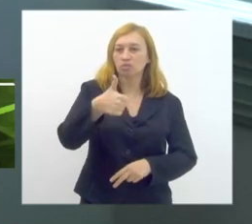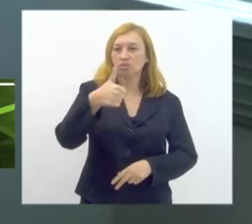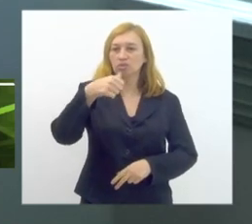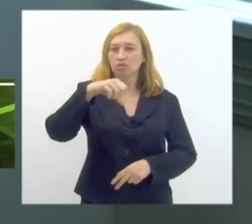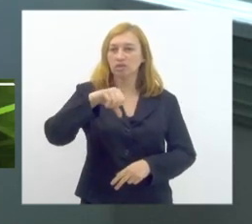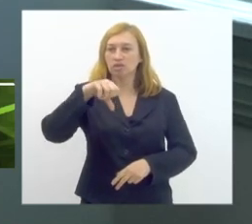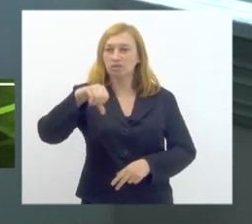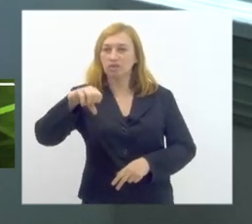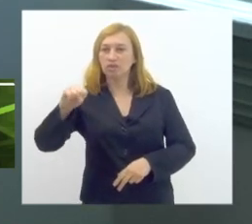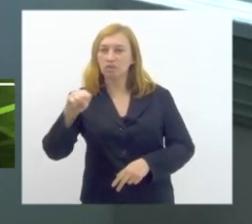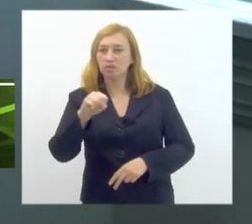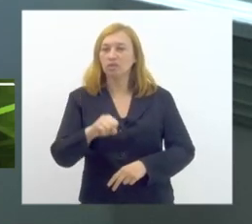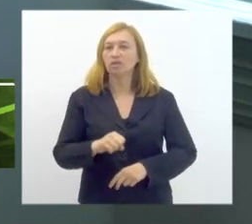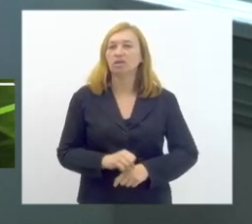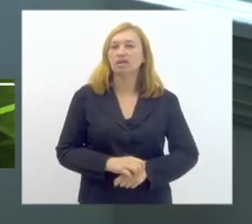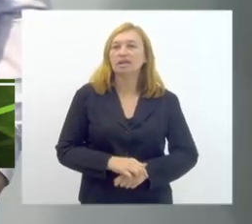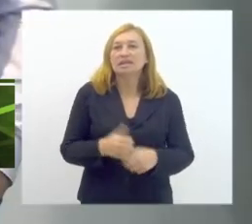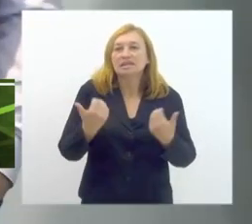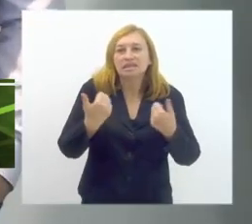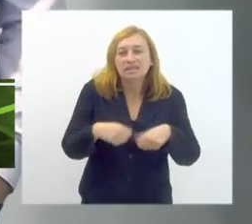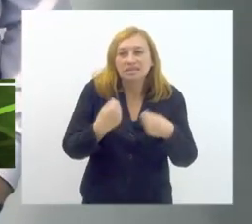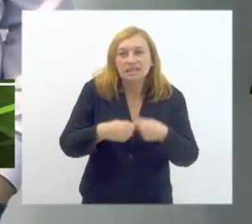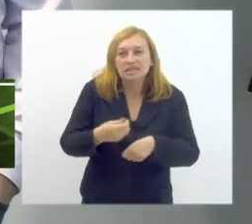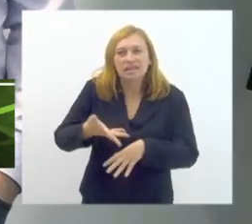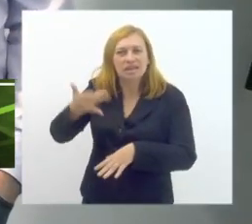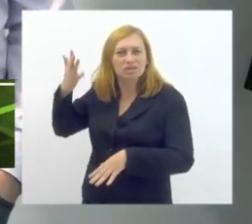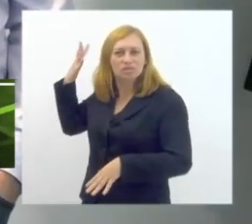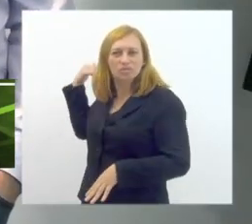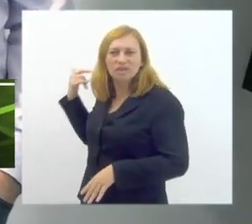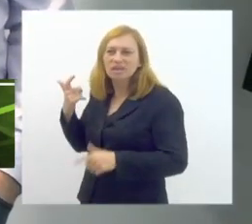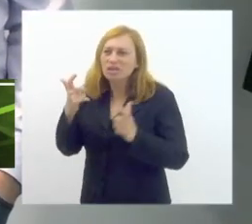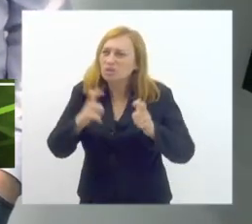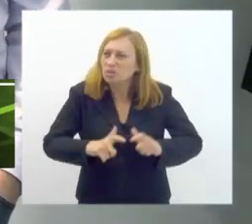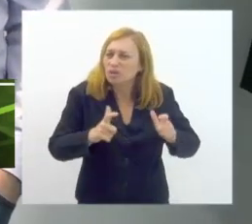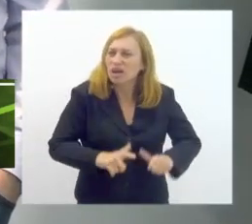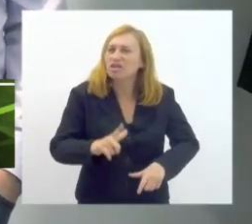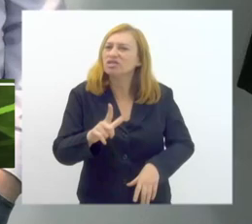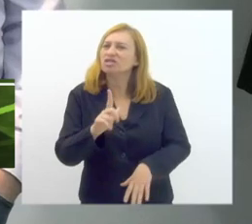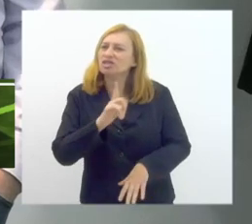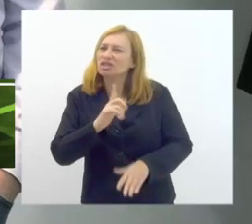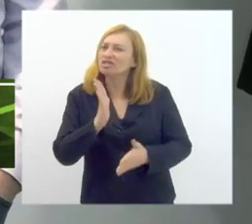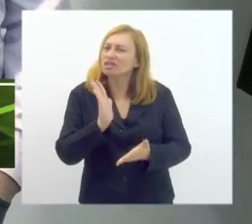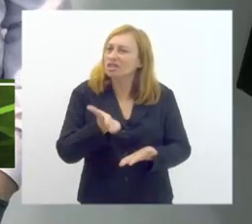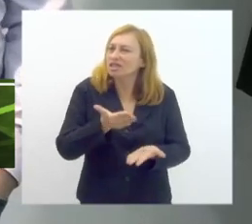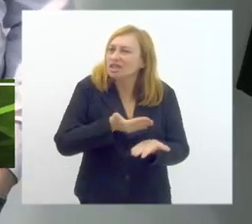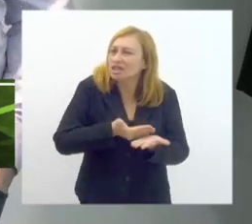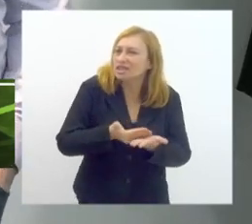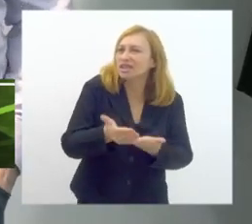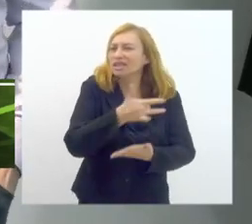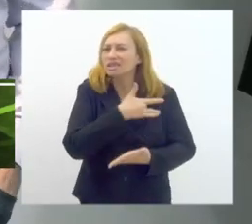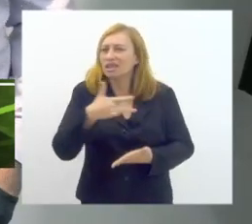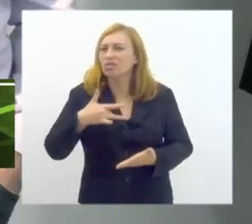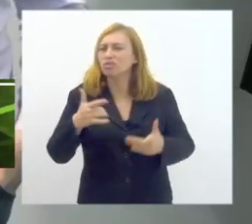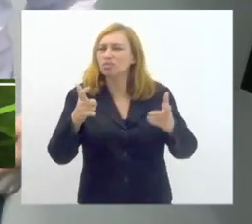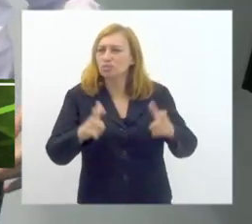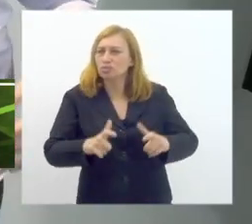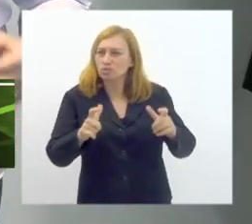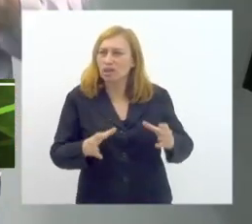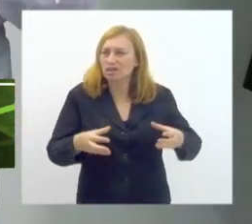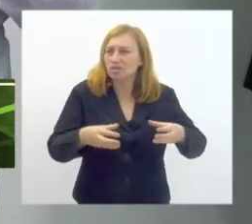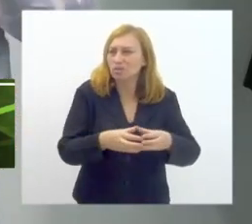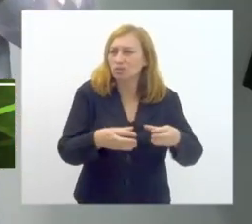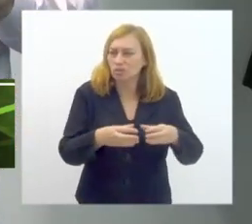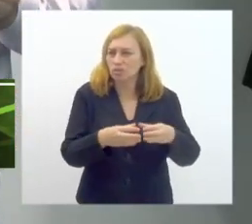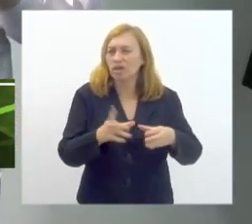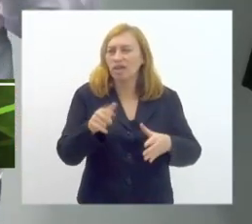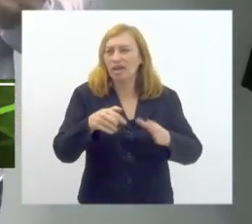numa necessidade que, naquela época, que a região já tinha de conversar saúde num ambiente colegiado. Essa é a característica